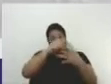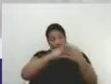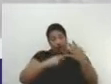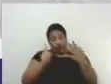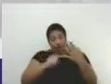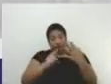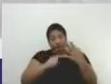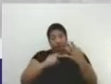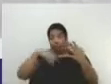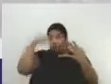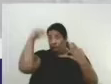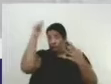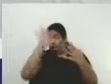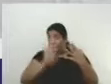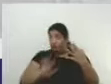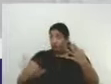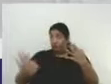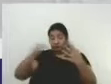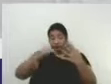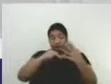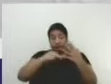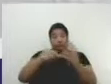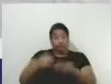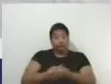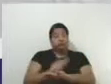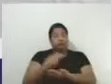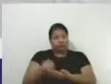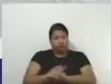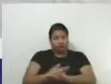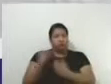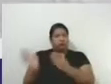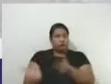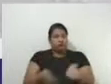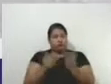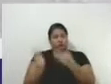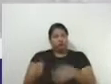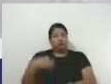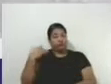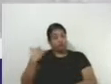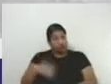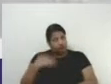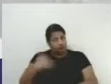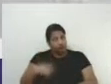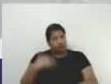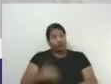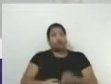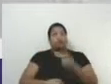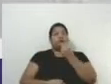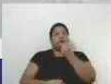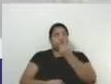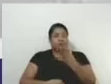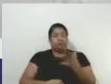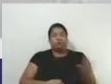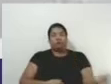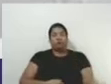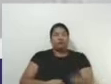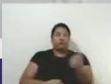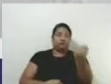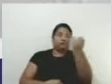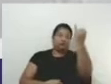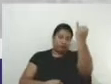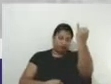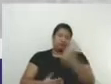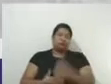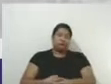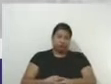a gente sabe que um título dessa expressão, a envergadura que um reconhecimento desse teria para a nossa